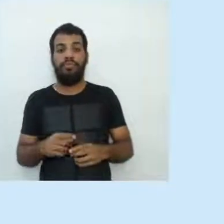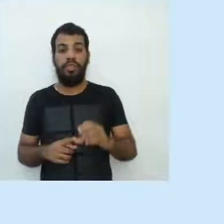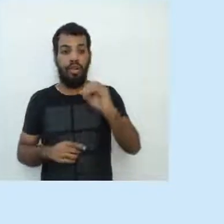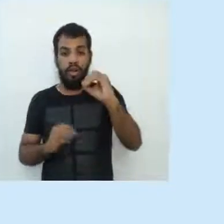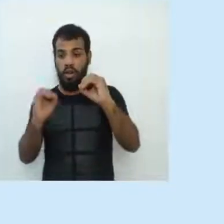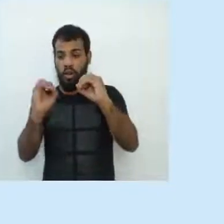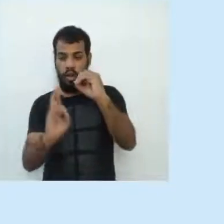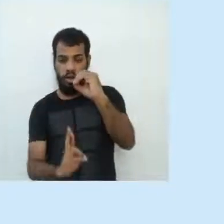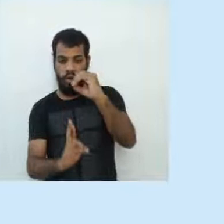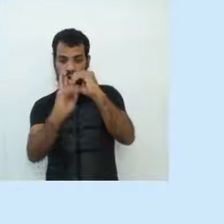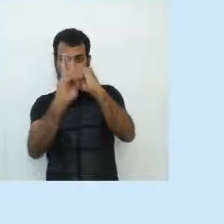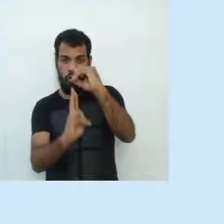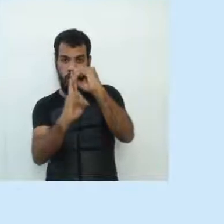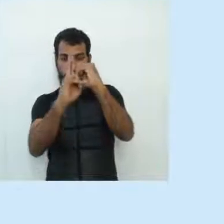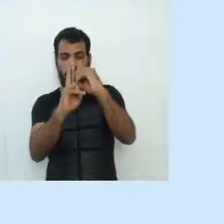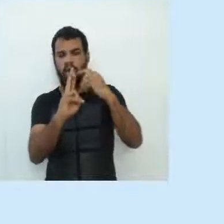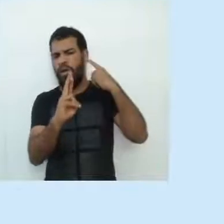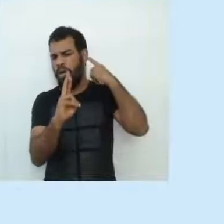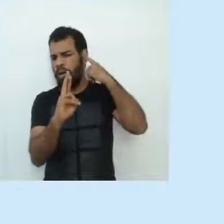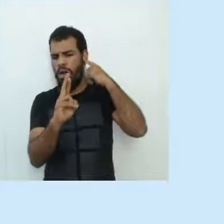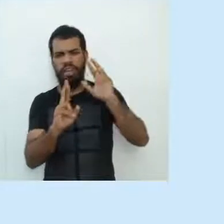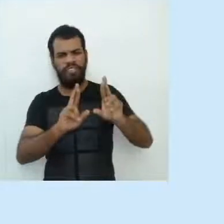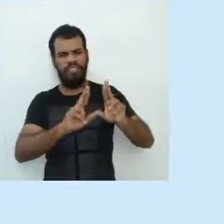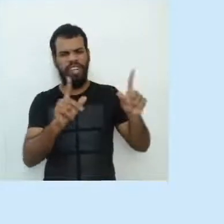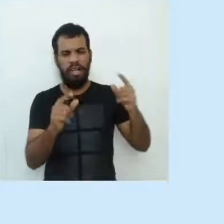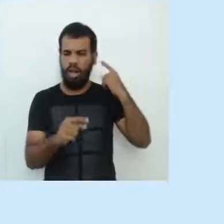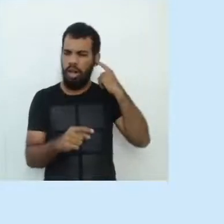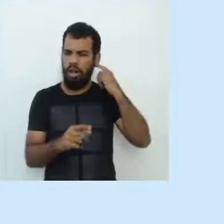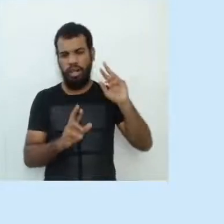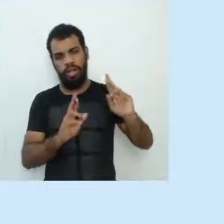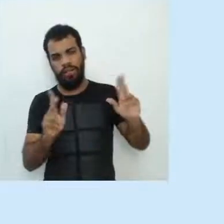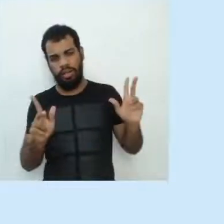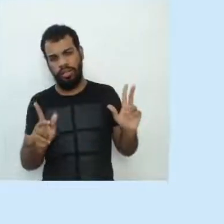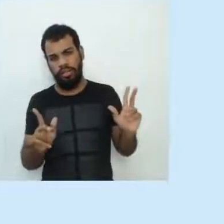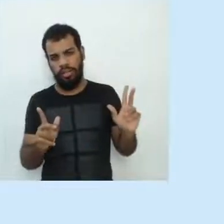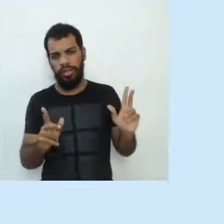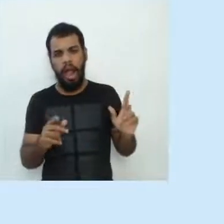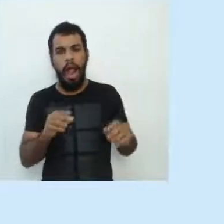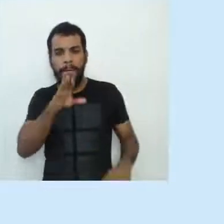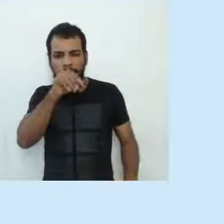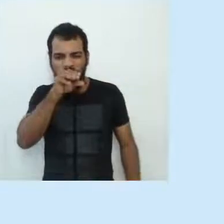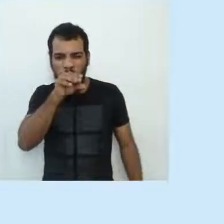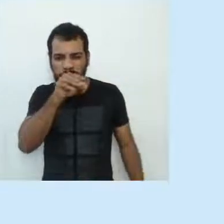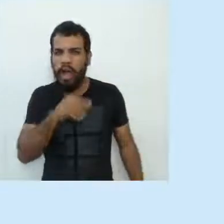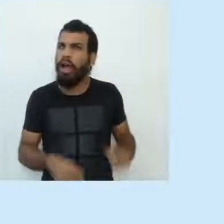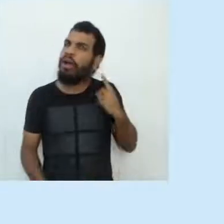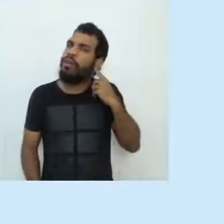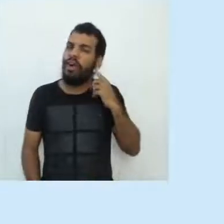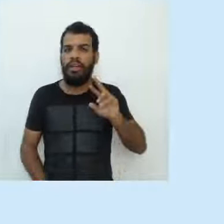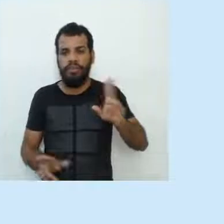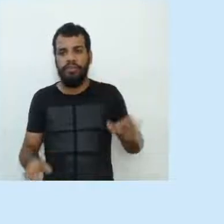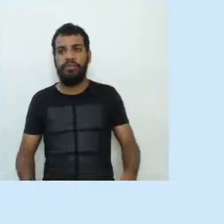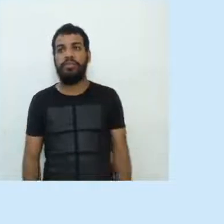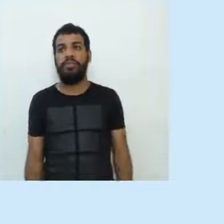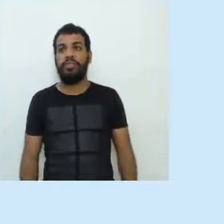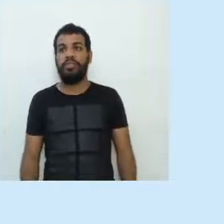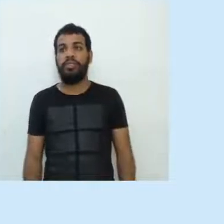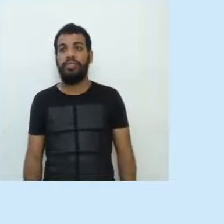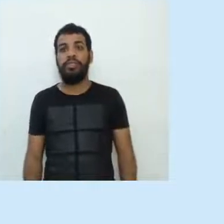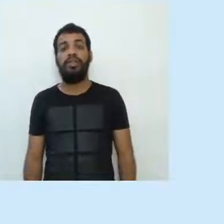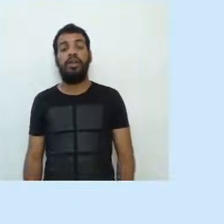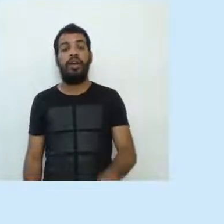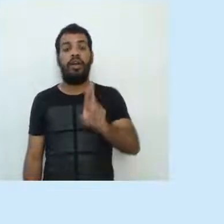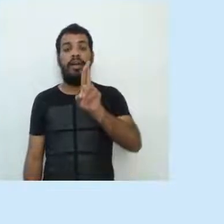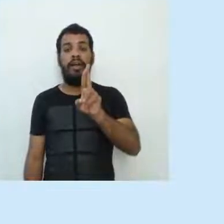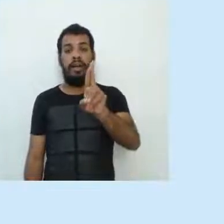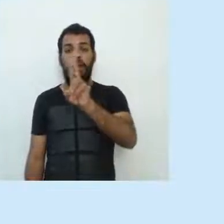vogais, ele tem uma sonoridade diferente. Por esse motivo, a gente tem que dobrar o R e o S para